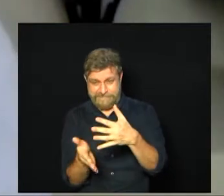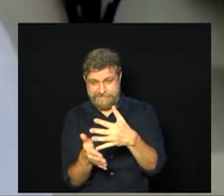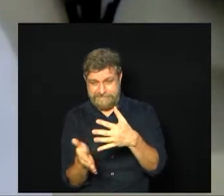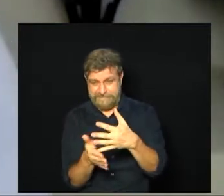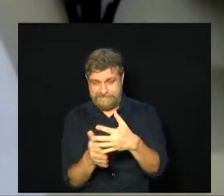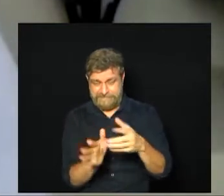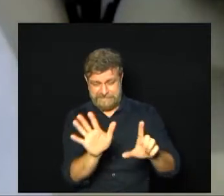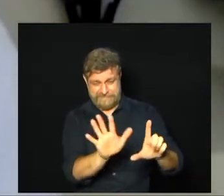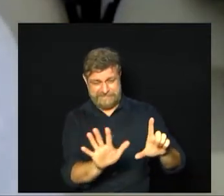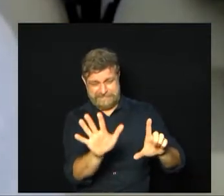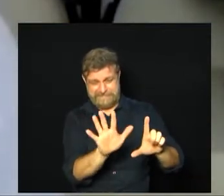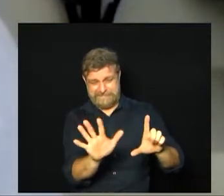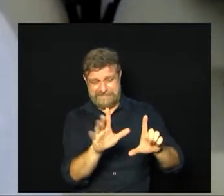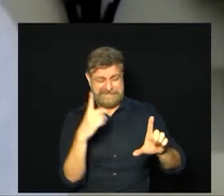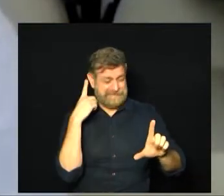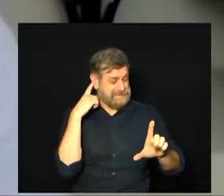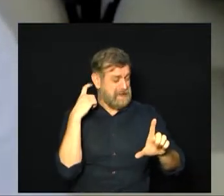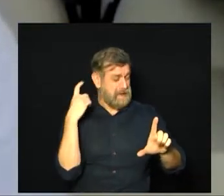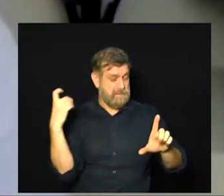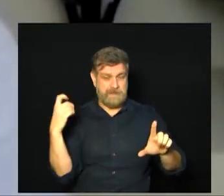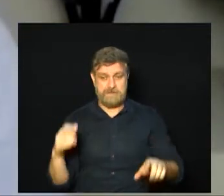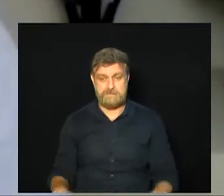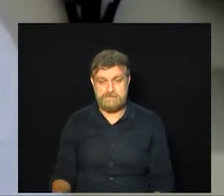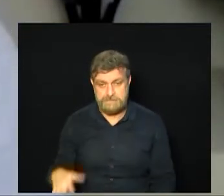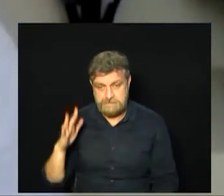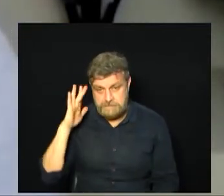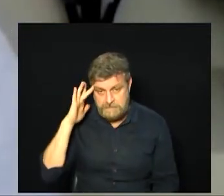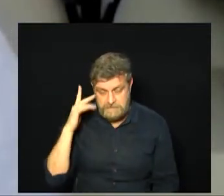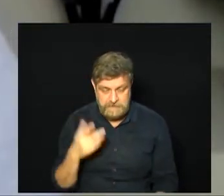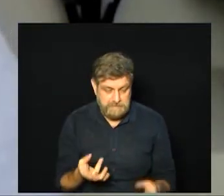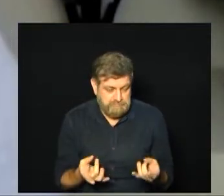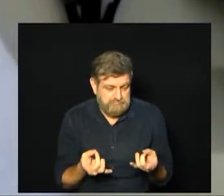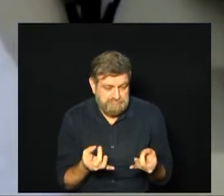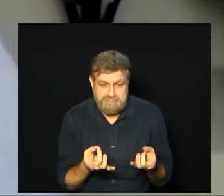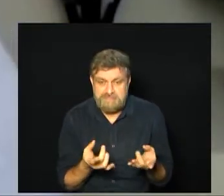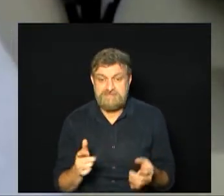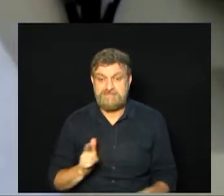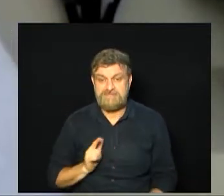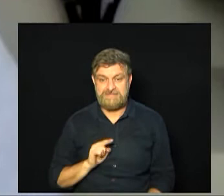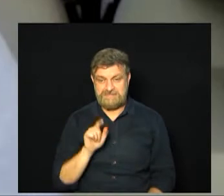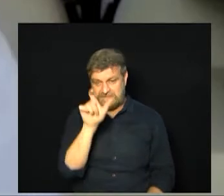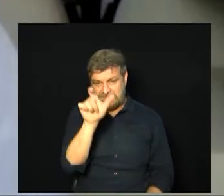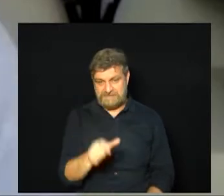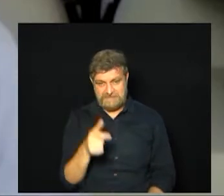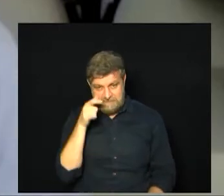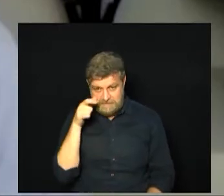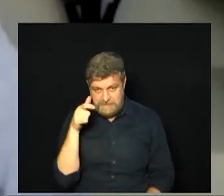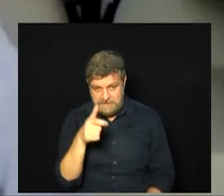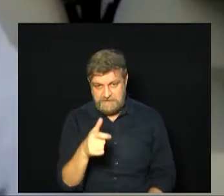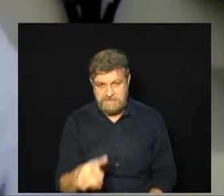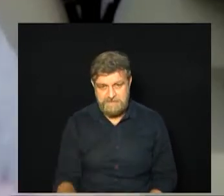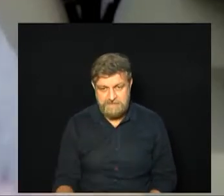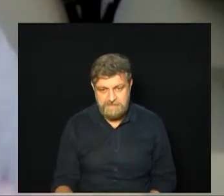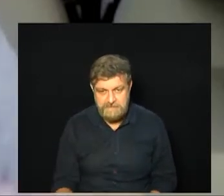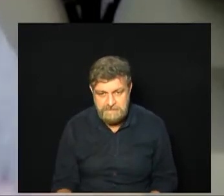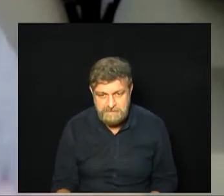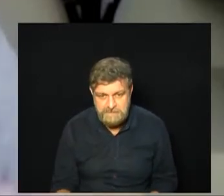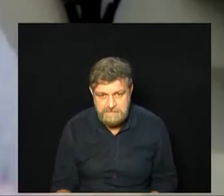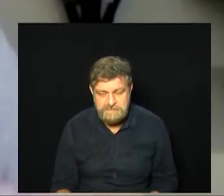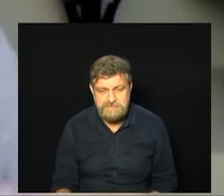na imagem, um barulho, um ruído, que eu acho que dá até um charme. Você vê as transmissões da final do